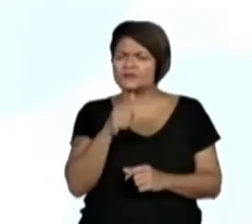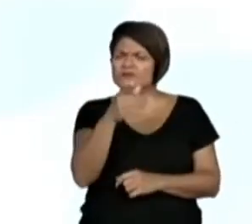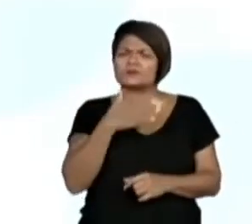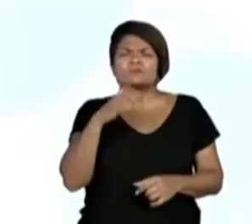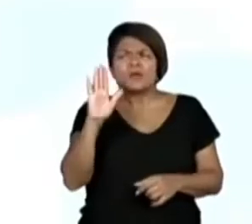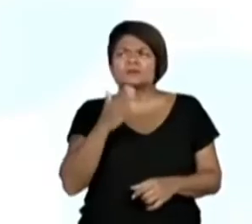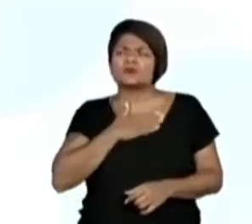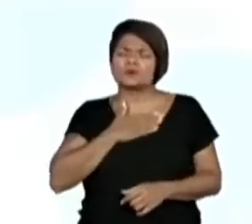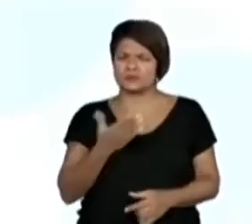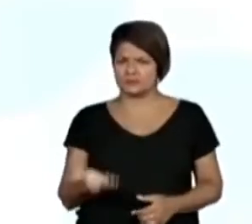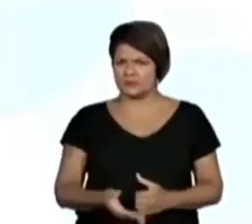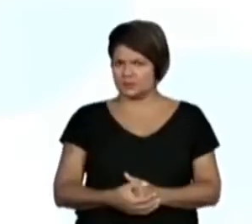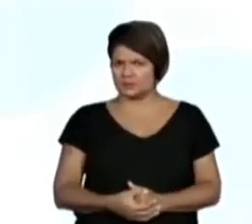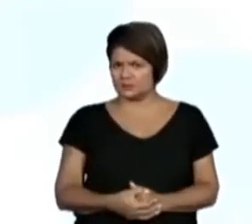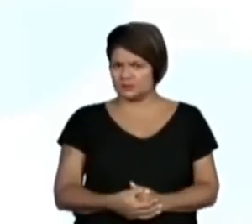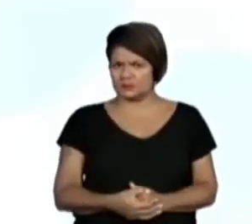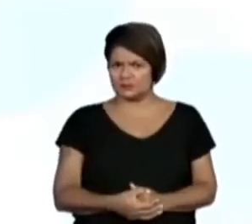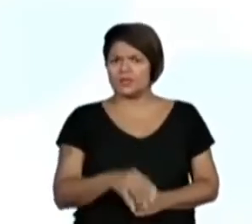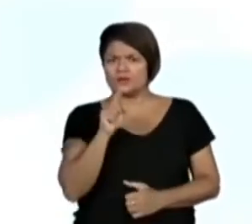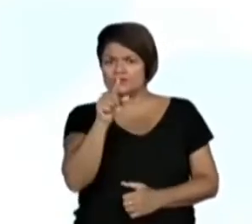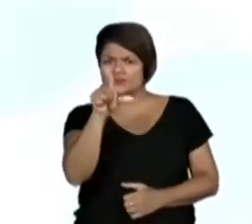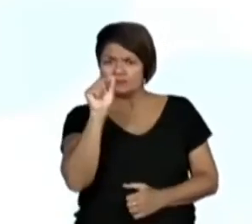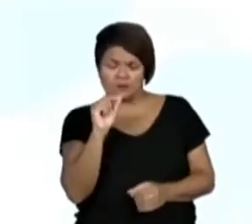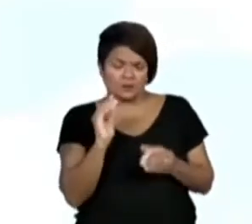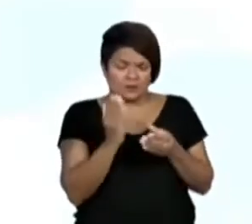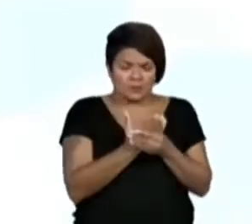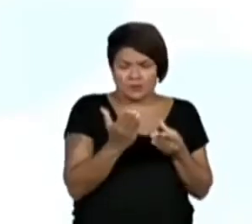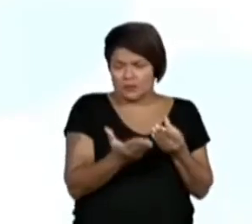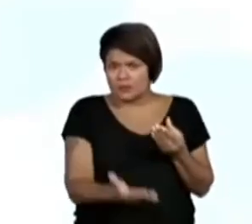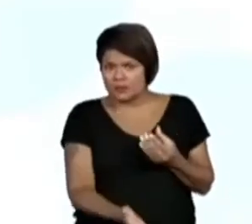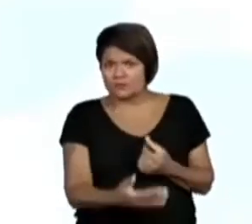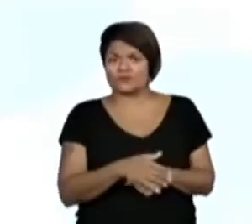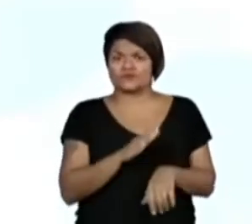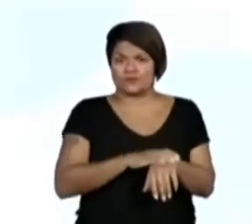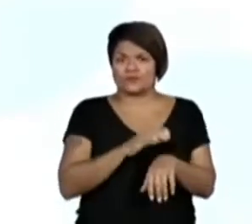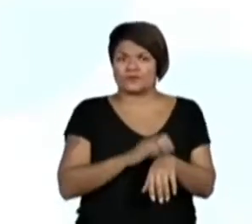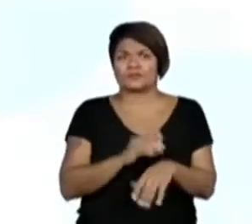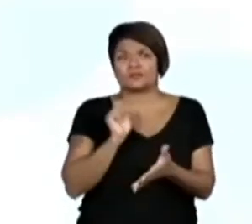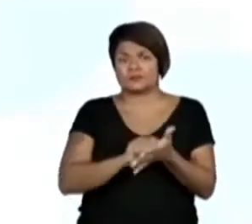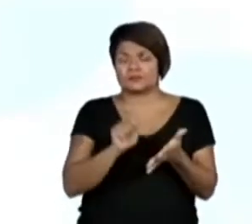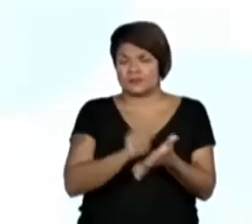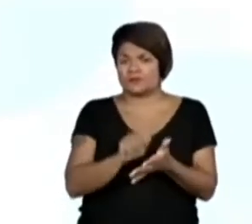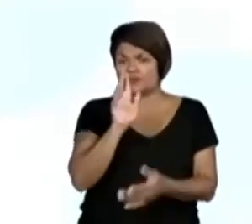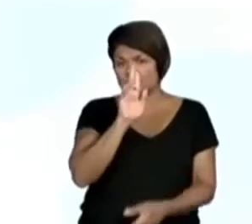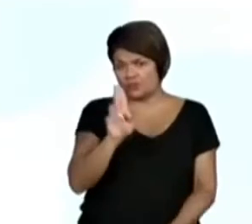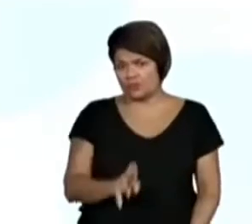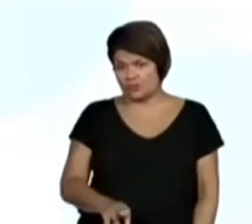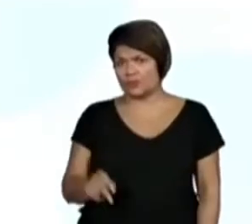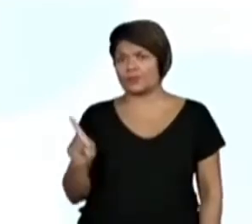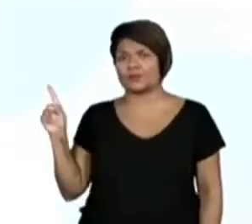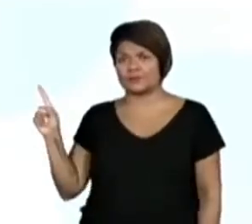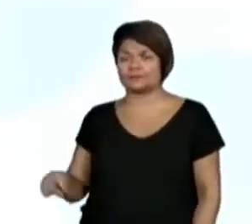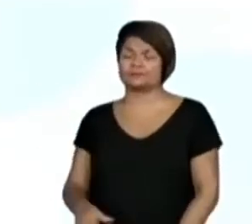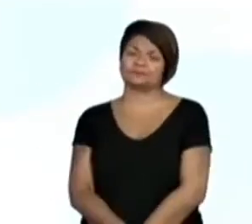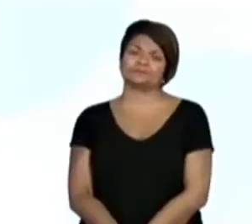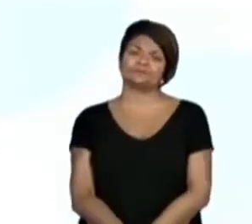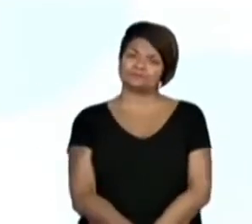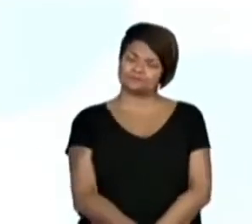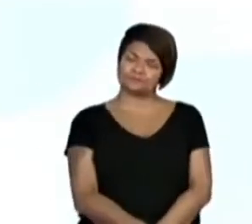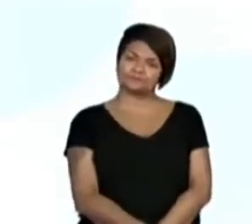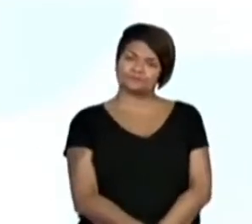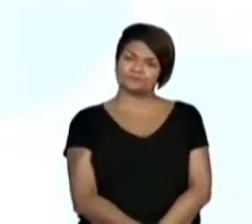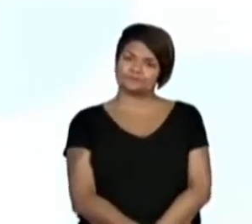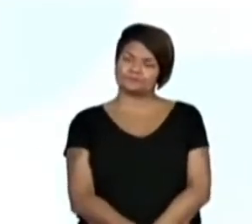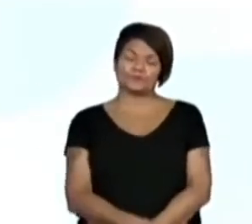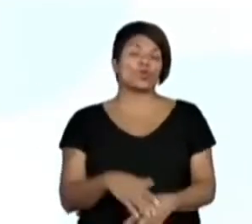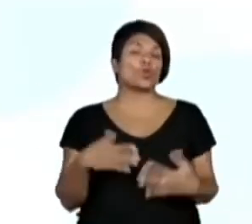estar no livro que vamos produzir? Escreva o nome dela no quadro a seguir. Aqui tem nosso quadro e a gente vai escrever.